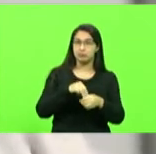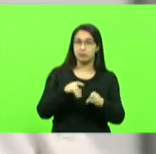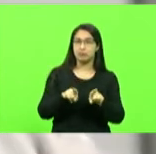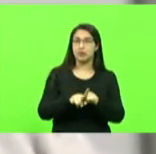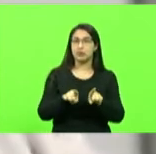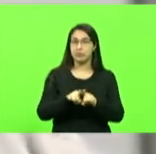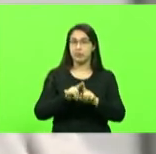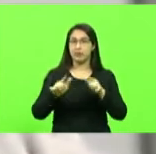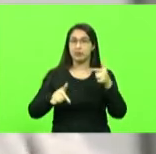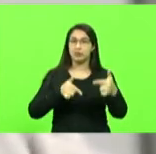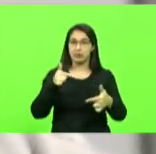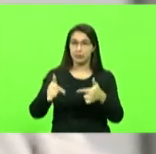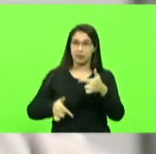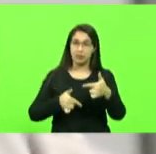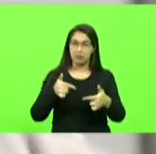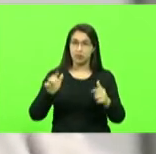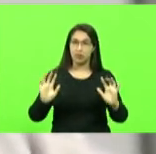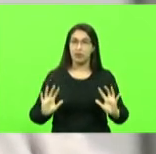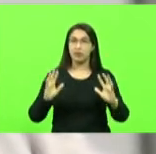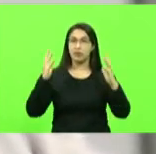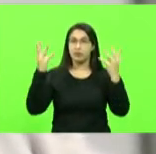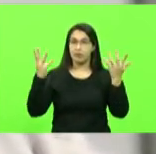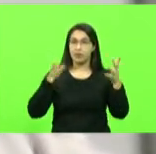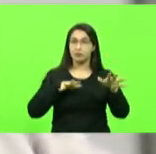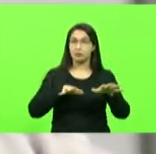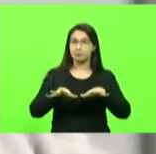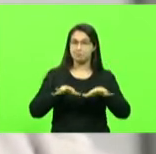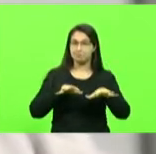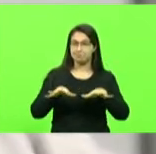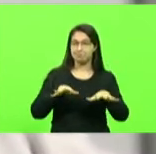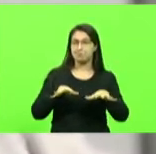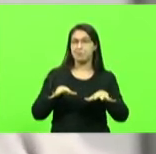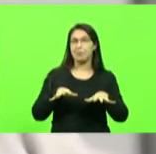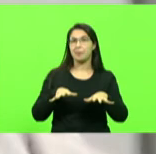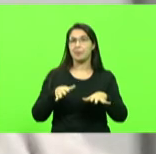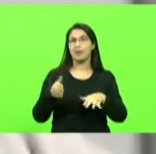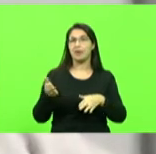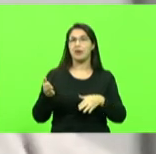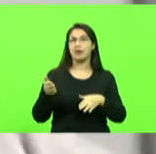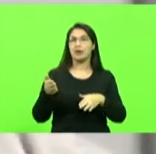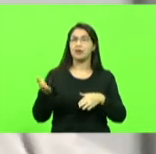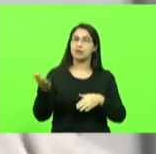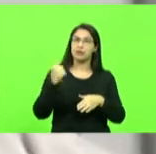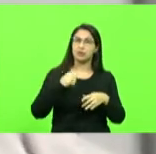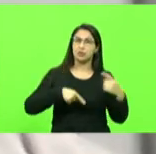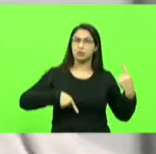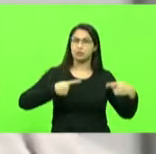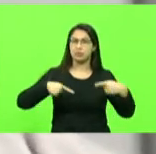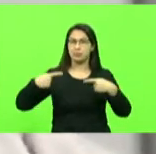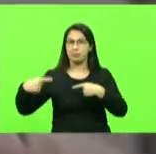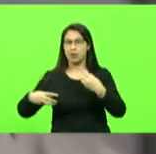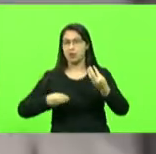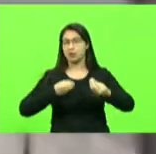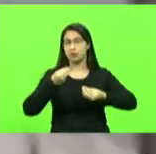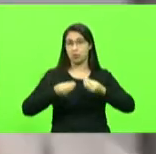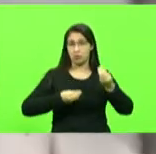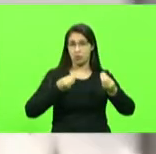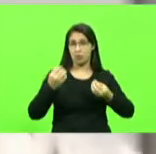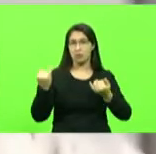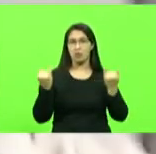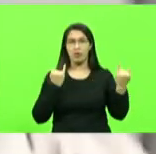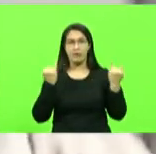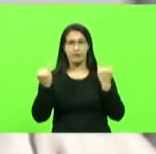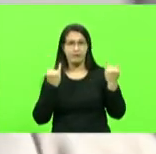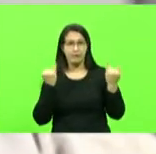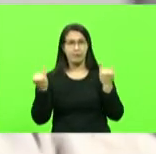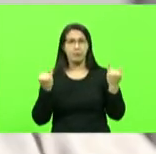eventos de mobilização da conferência, implicando os gestores, trazendo para o debate, para que eles possam trazer essas informações, assim como